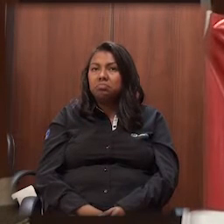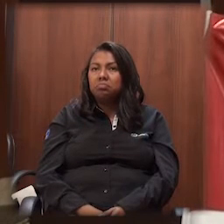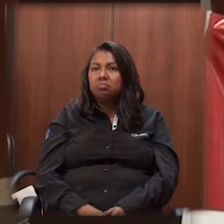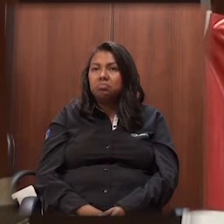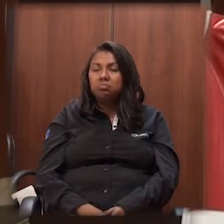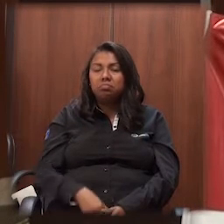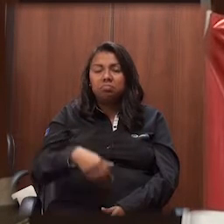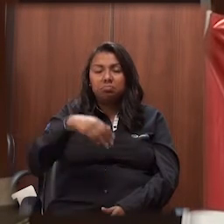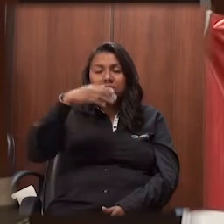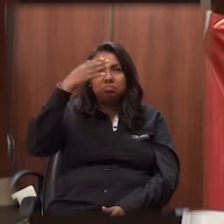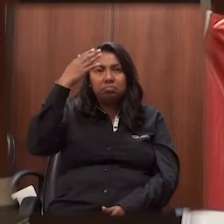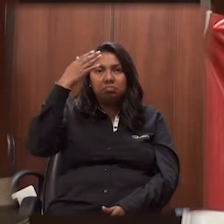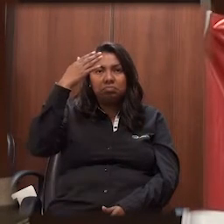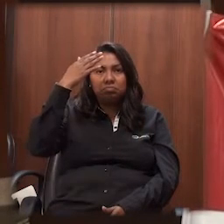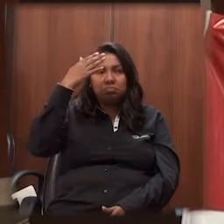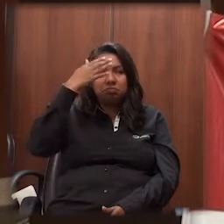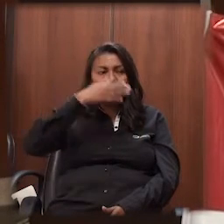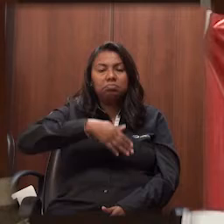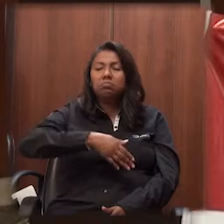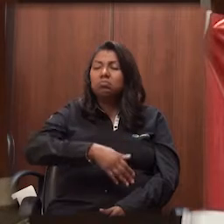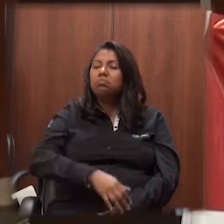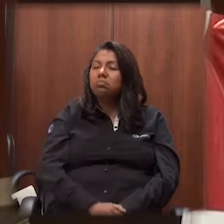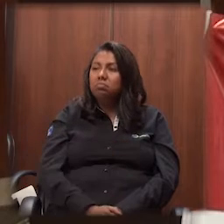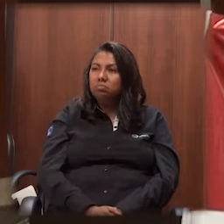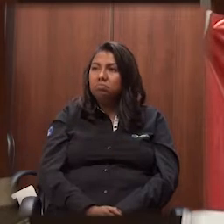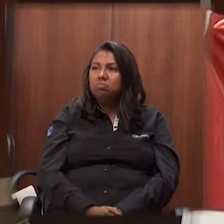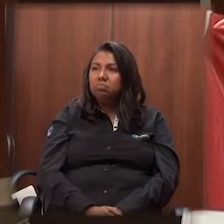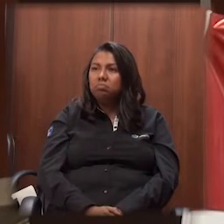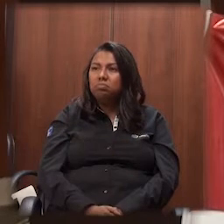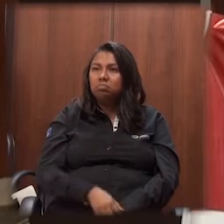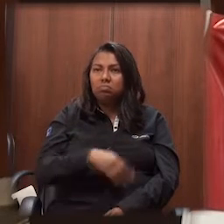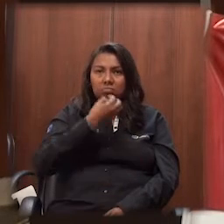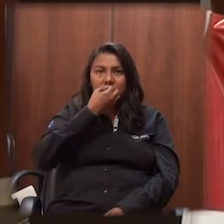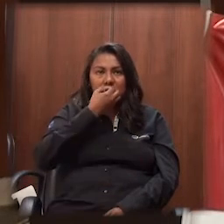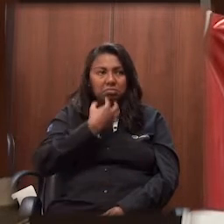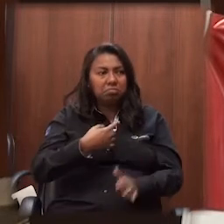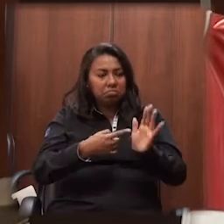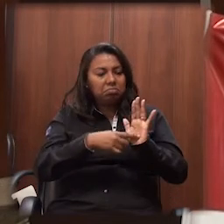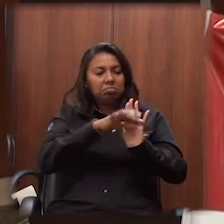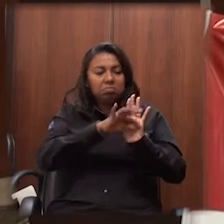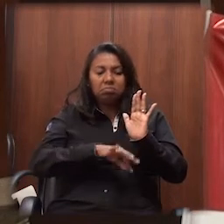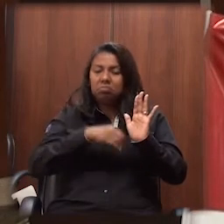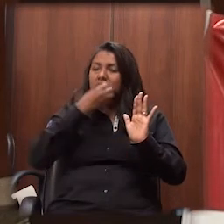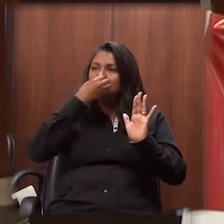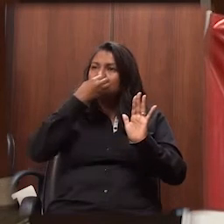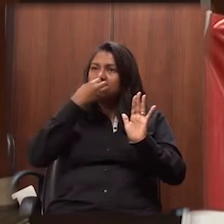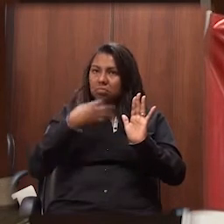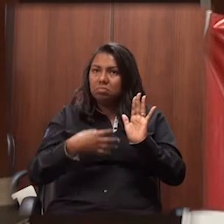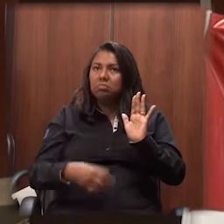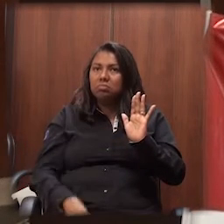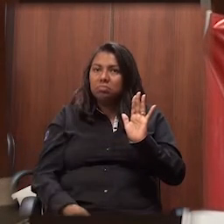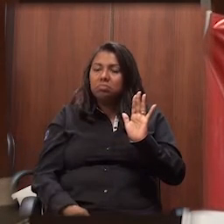né, a confecção, a tessitura, né, o estado atual da redação desse documento